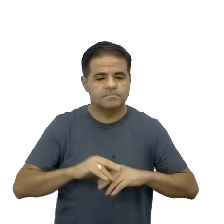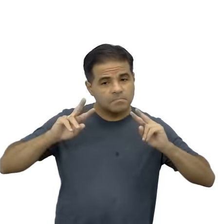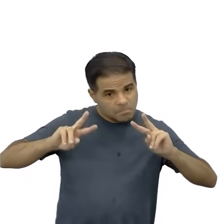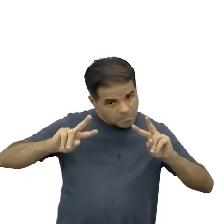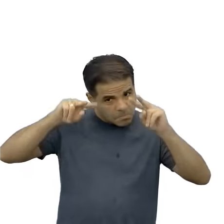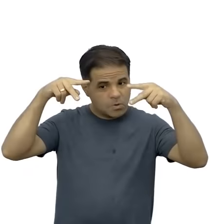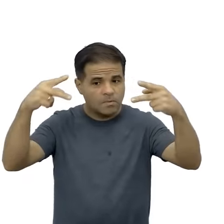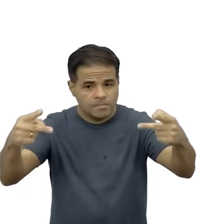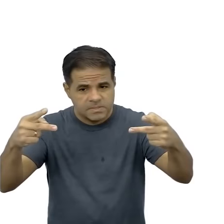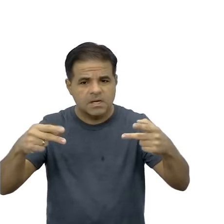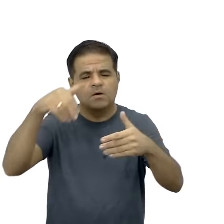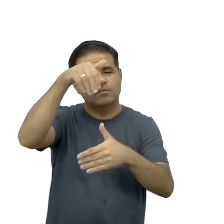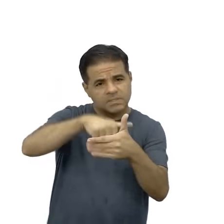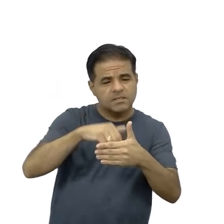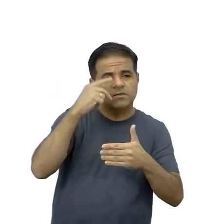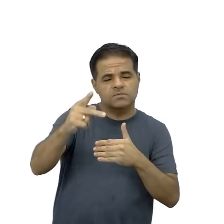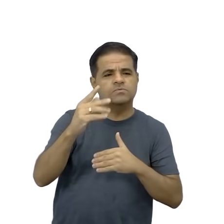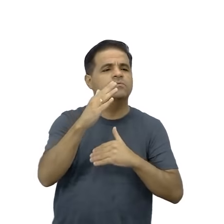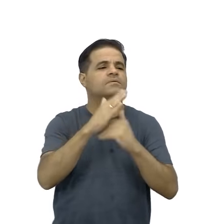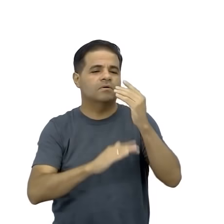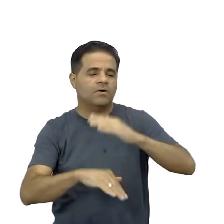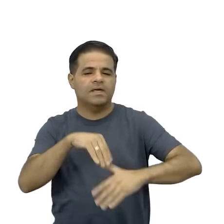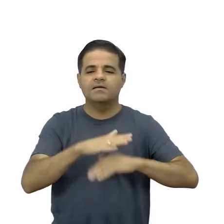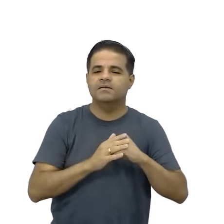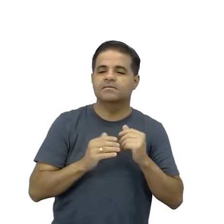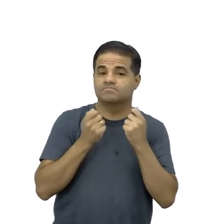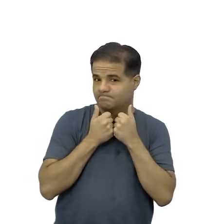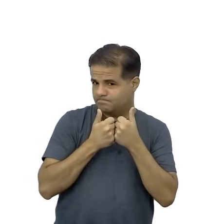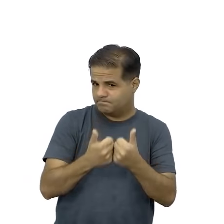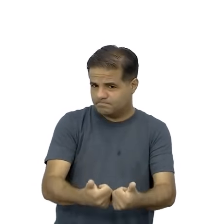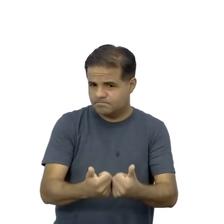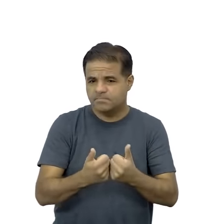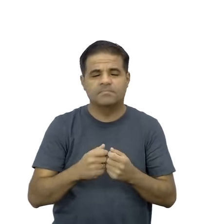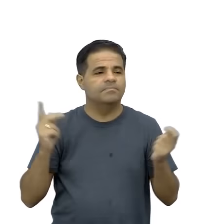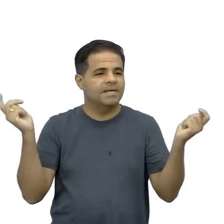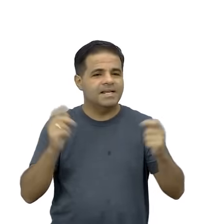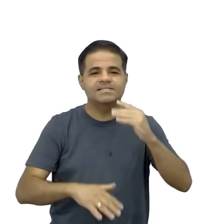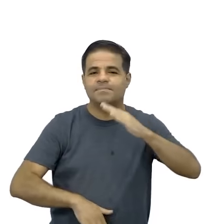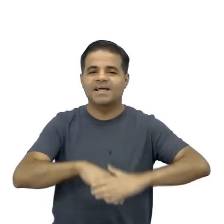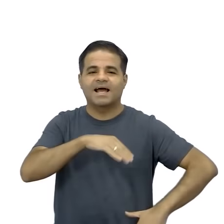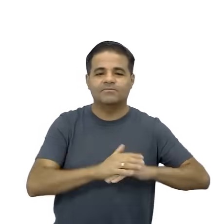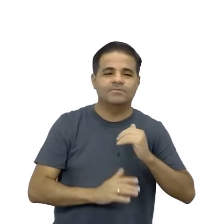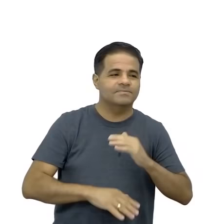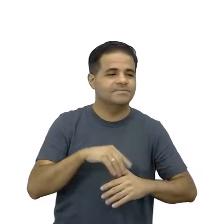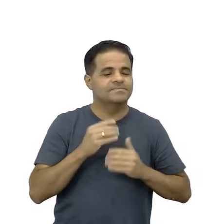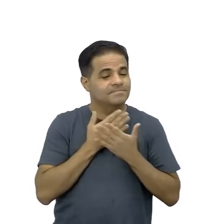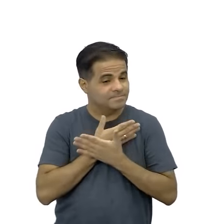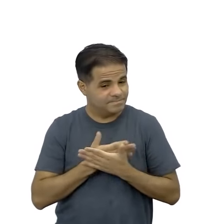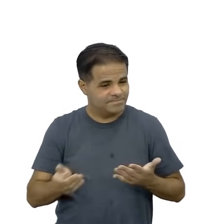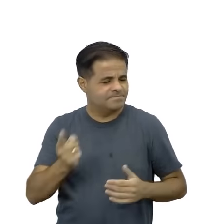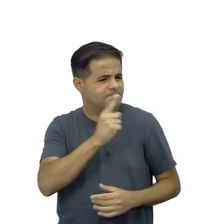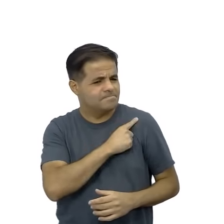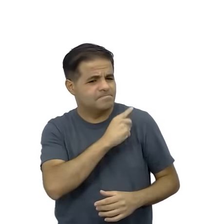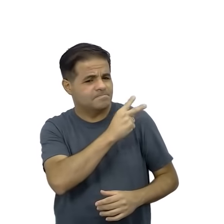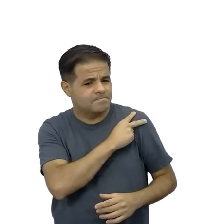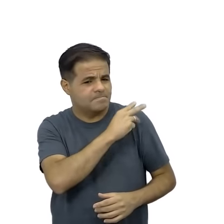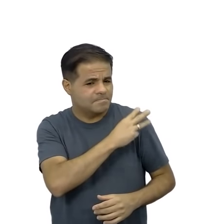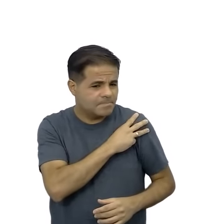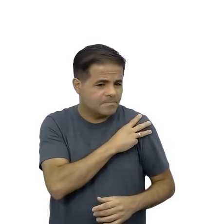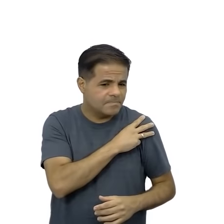dentro da sua habilidade ou dentro do seu ano, da sua série, né? Estamos falando aqui do ensino médio.